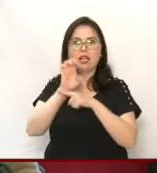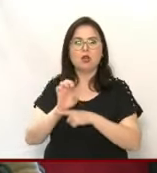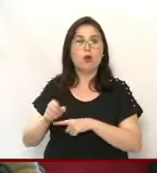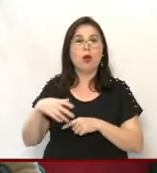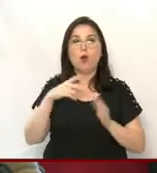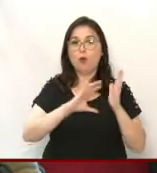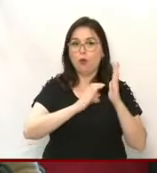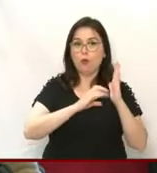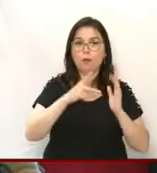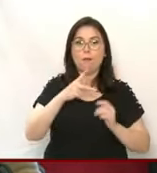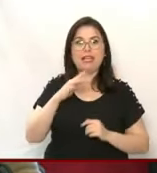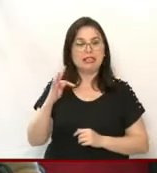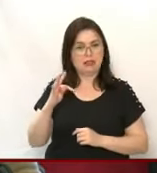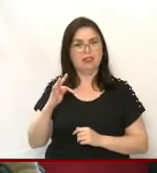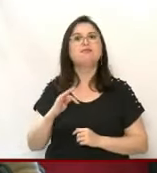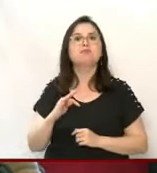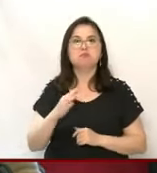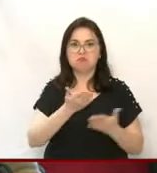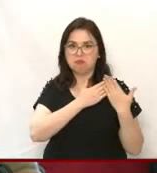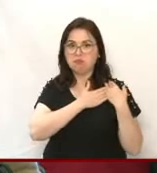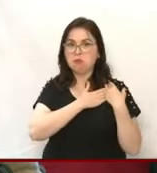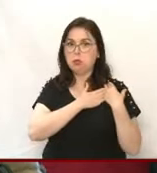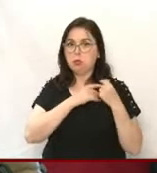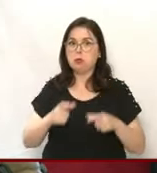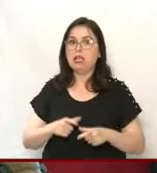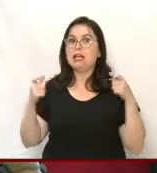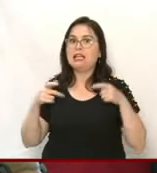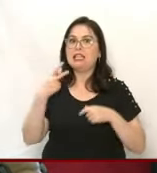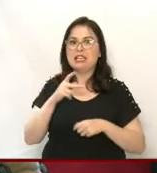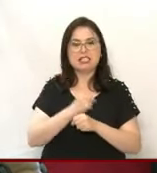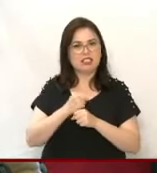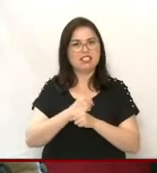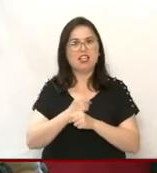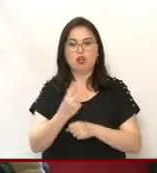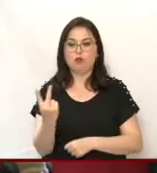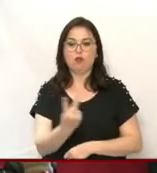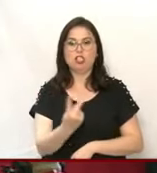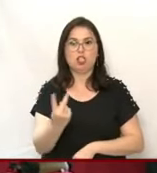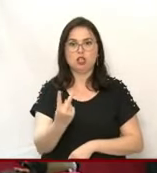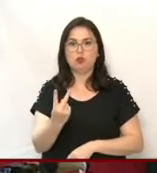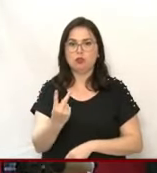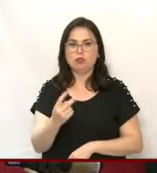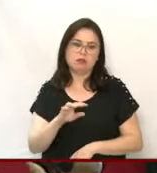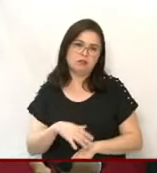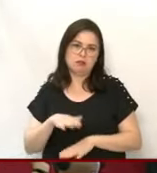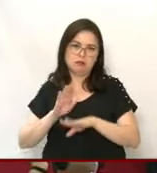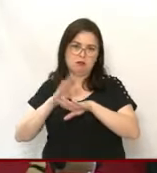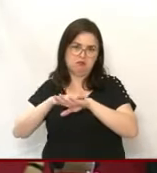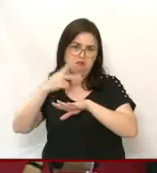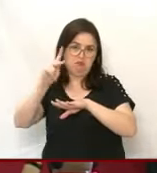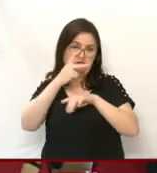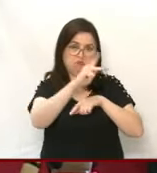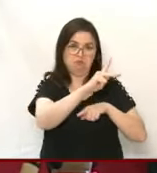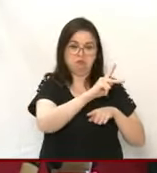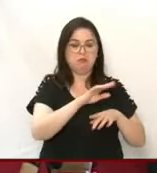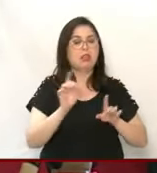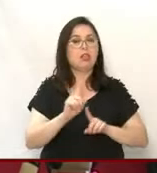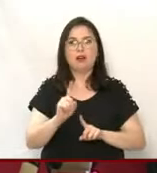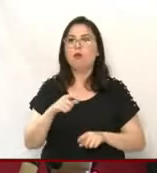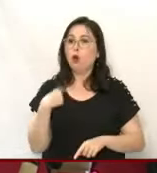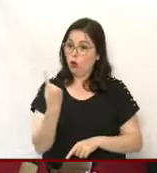grande tarefa esse ano, vocês dois, né? Não só vocês dois, contem conosco, óbvio, né? Todos